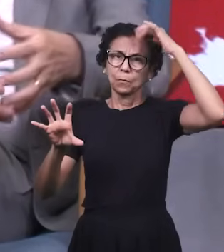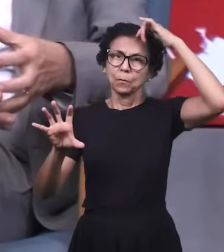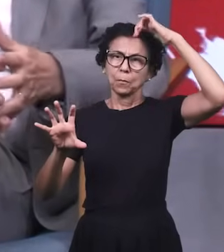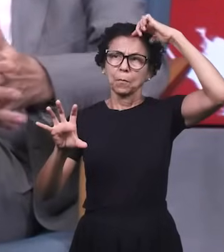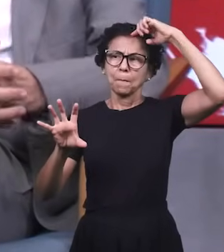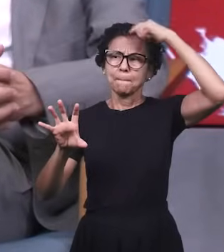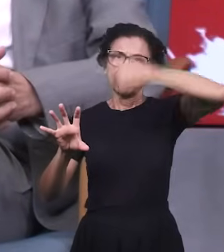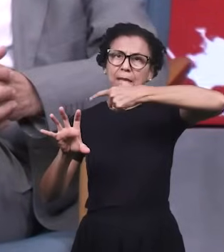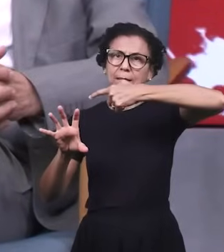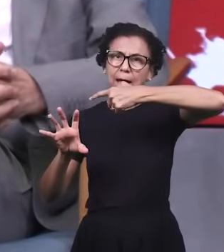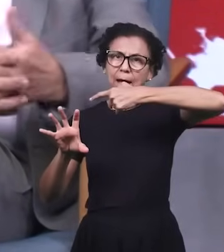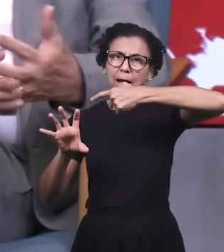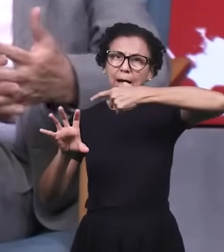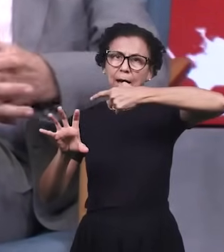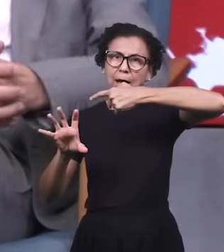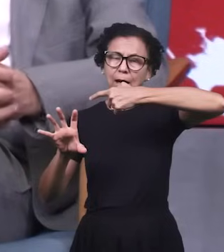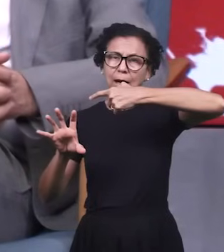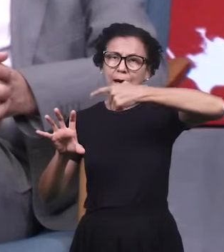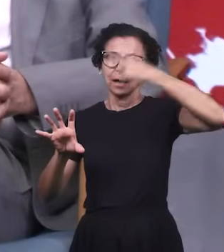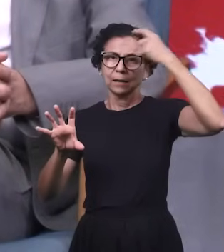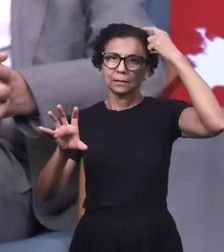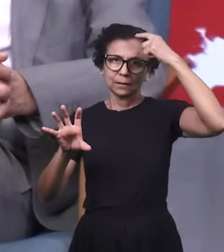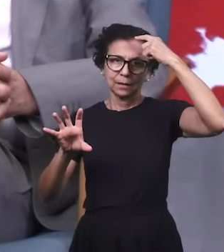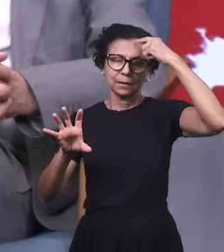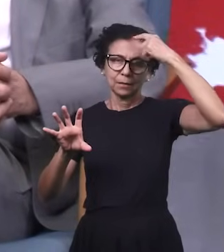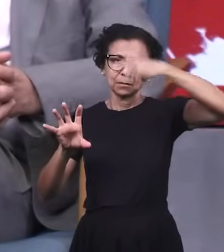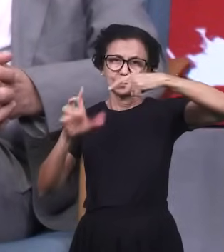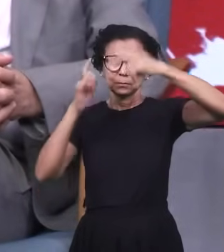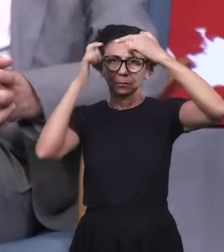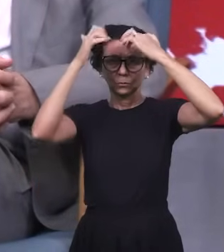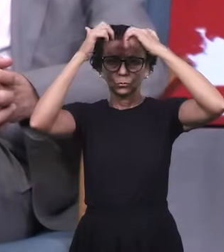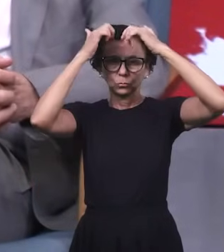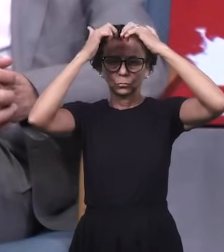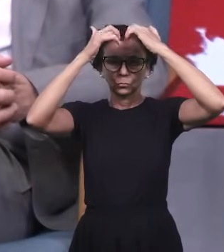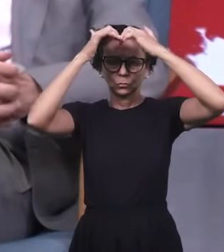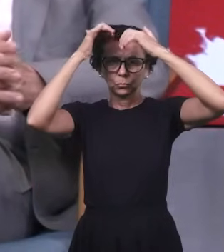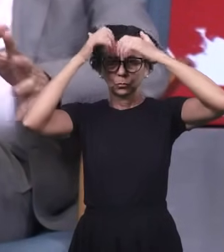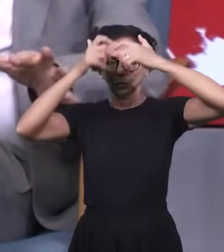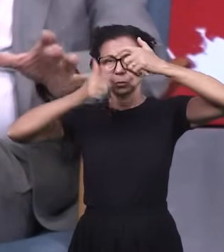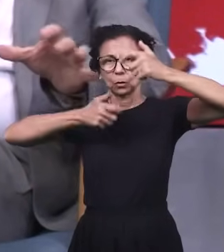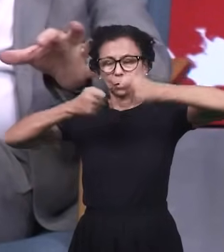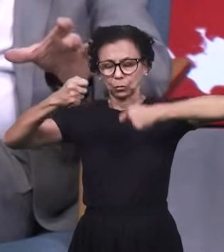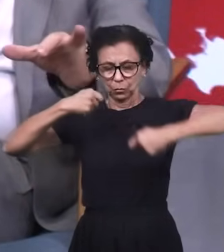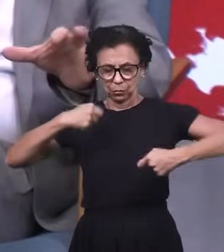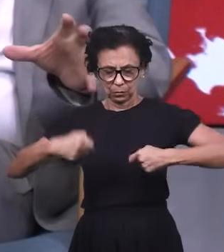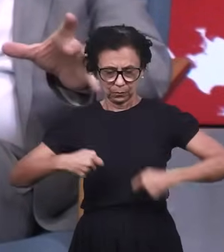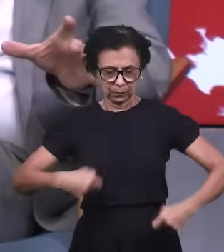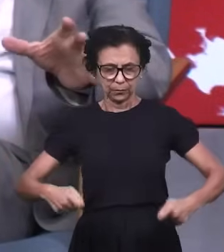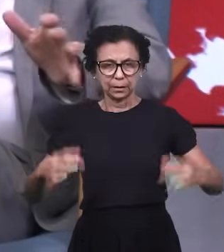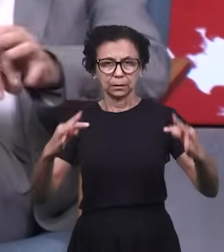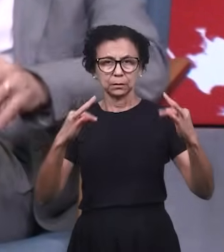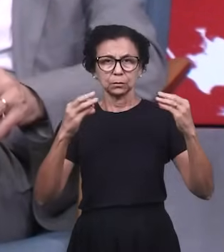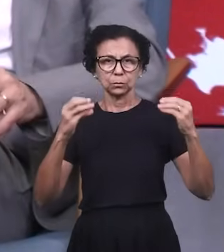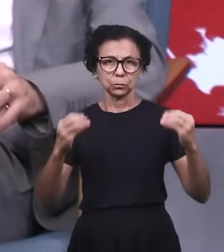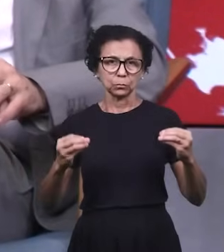né? Que é o seu sistema nervoso central, que comanda. O pianista, quando